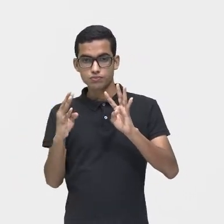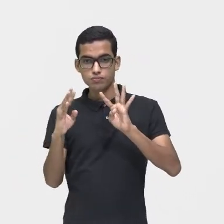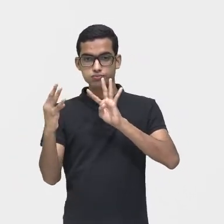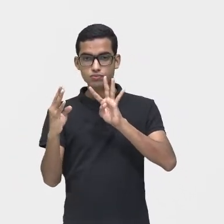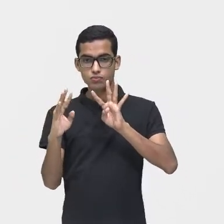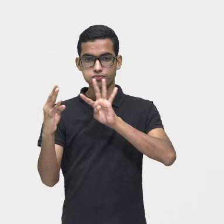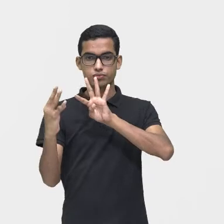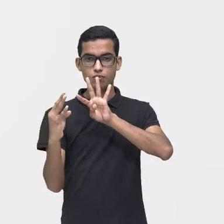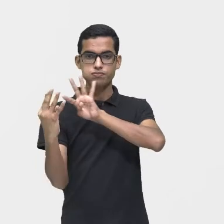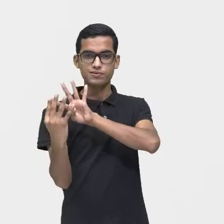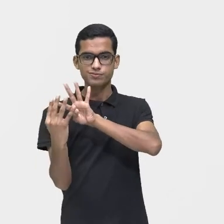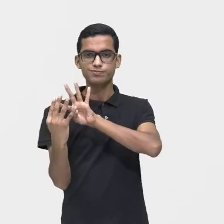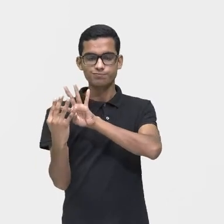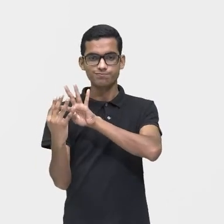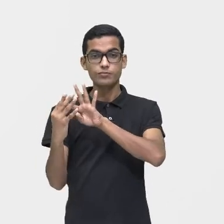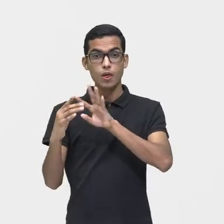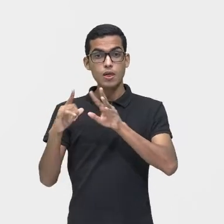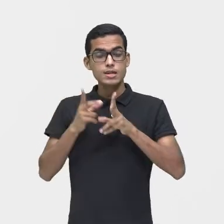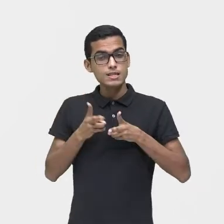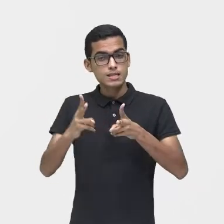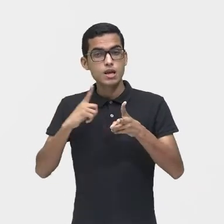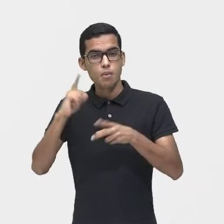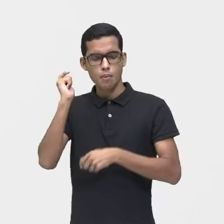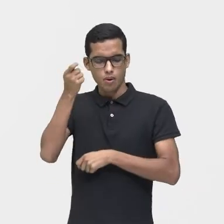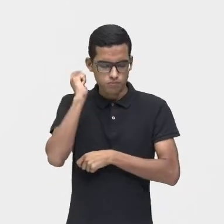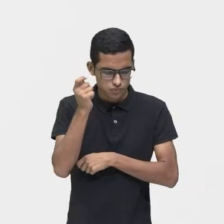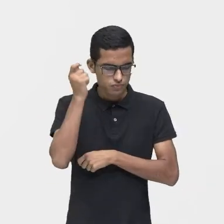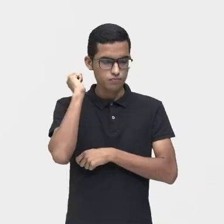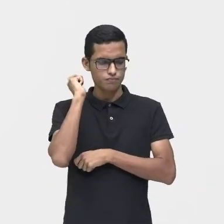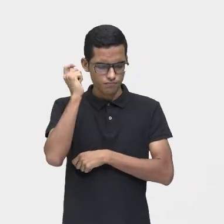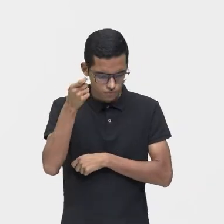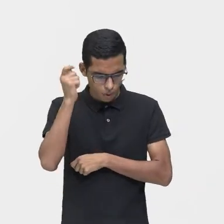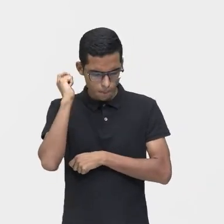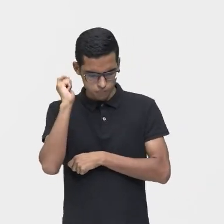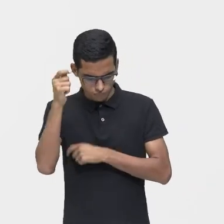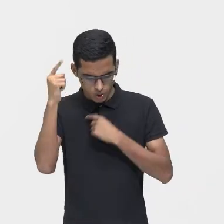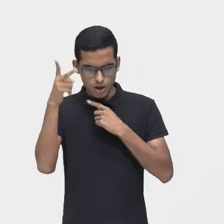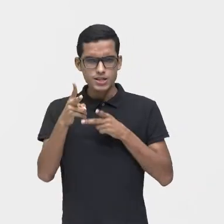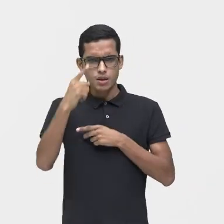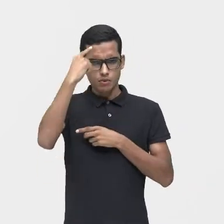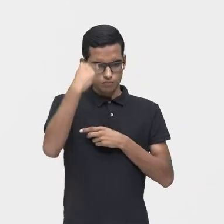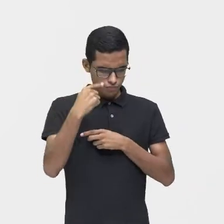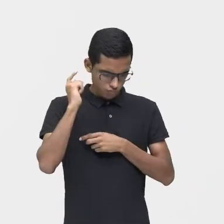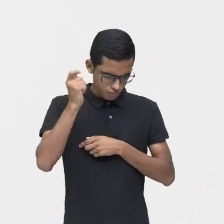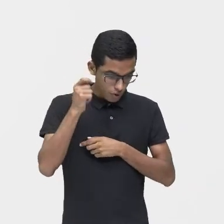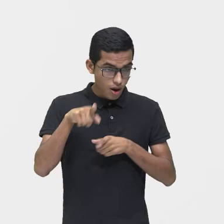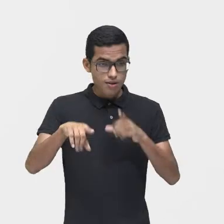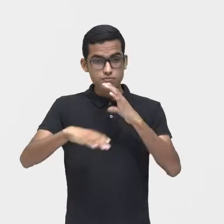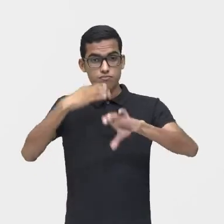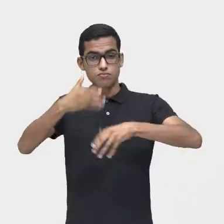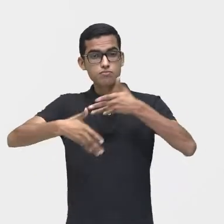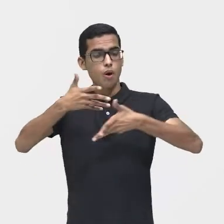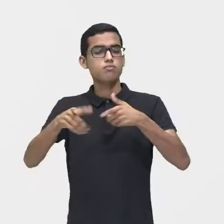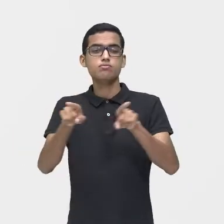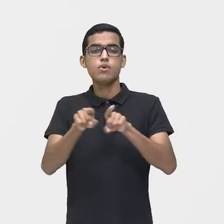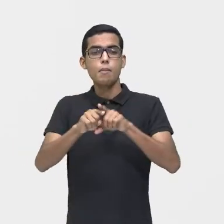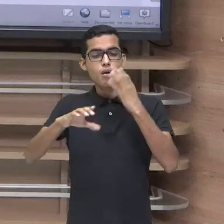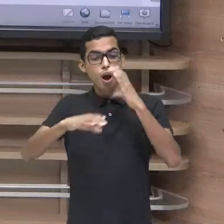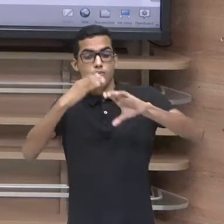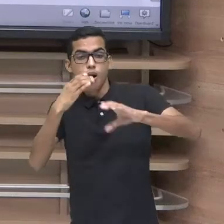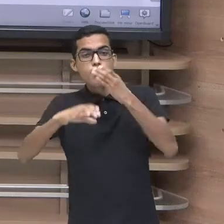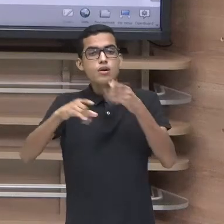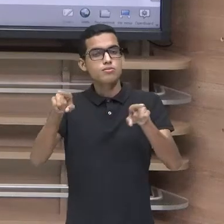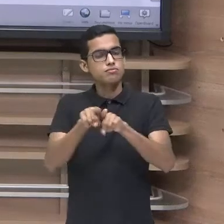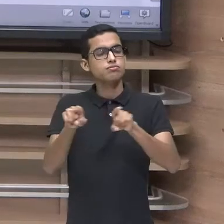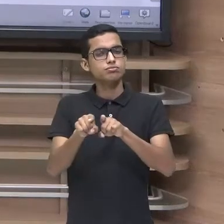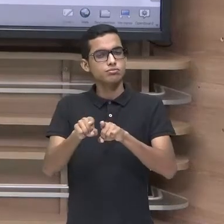eixo. Tudo isso sempre tocando os maracás, com as cabeças baixas e sempre cantando. Mais uma vez, quando tiver uma folguinha, dá